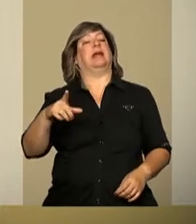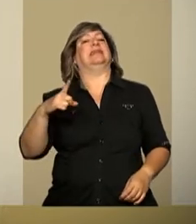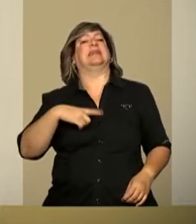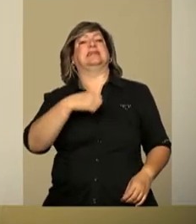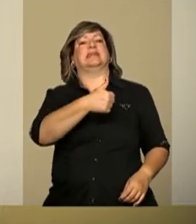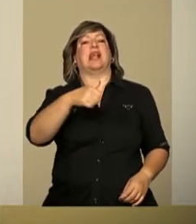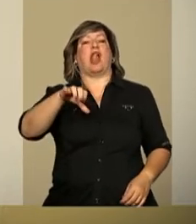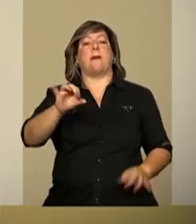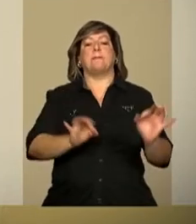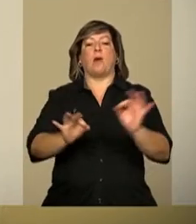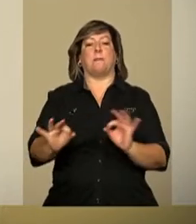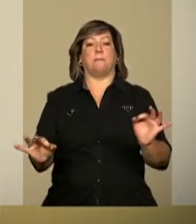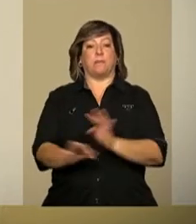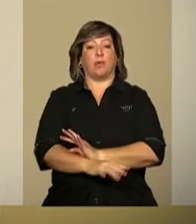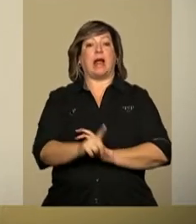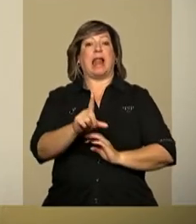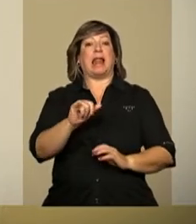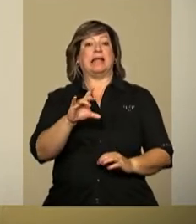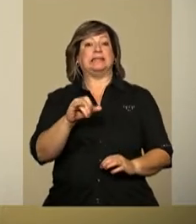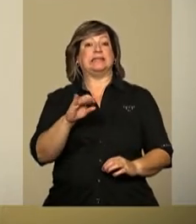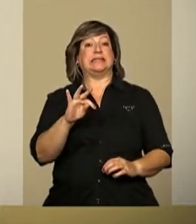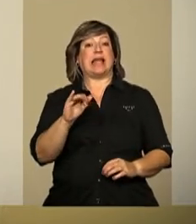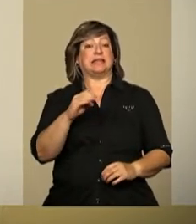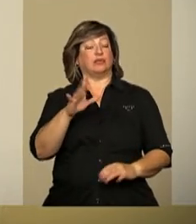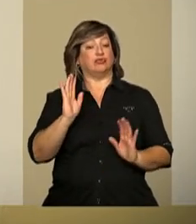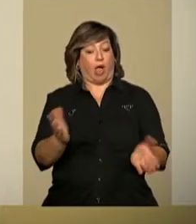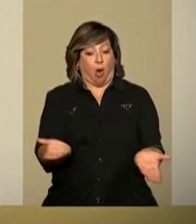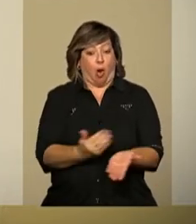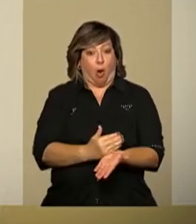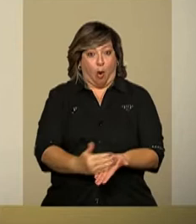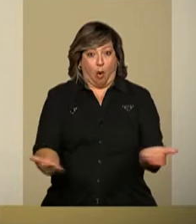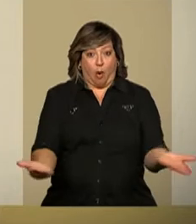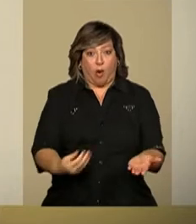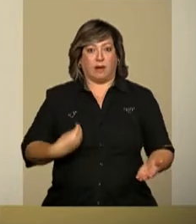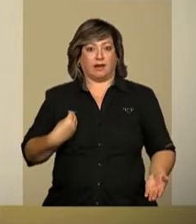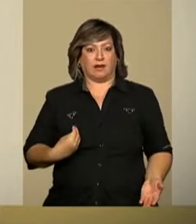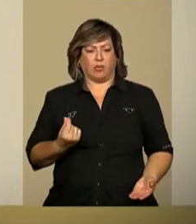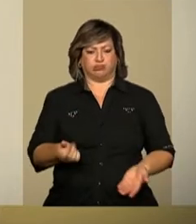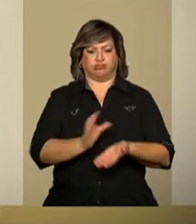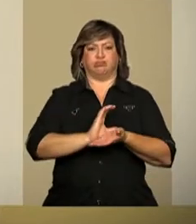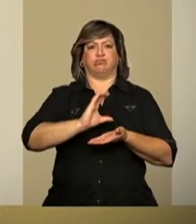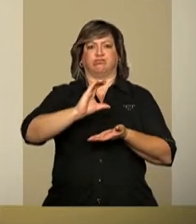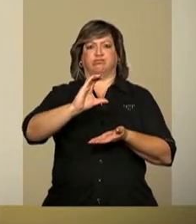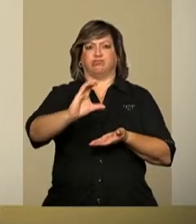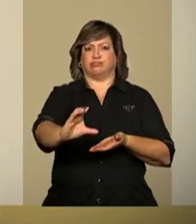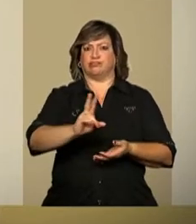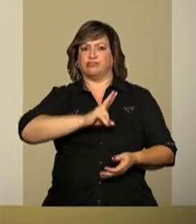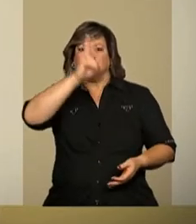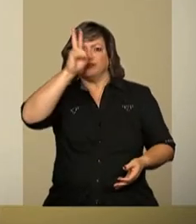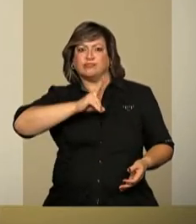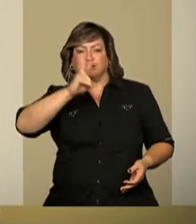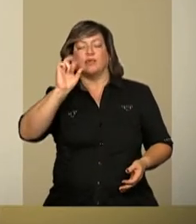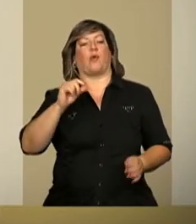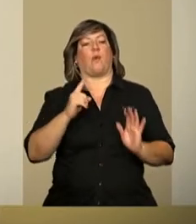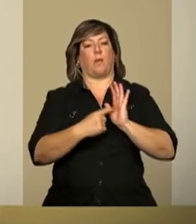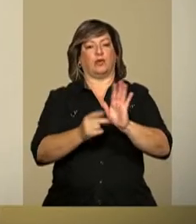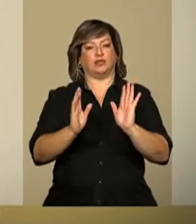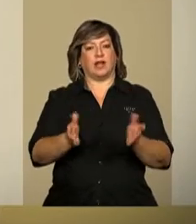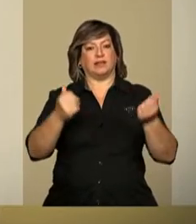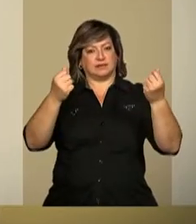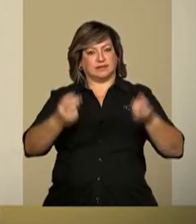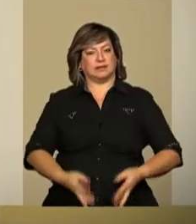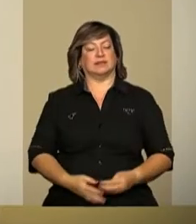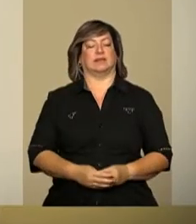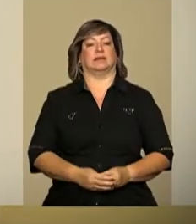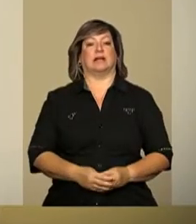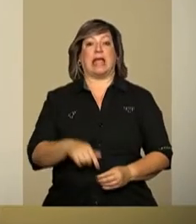prontos que serão licitados a partir de agora já e um volume de recurso Luciano muito maior que como eu te mostrei a escolha